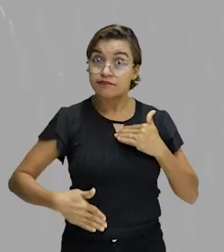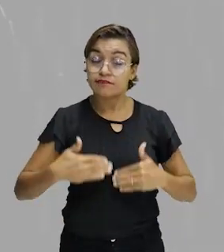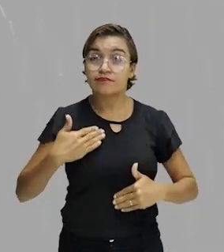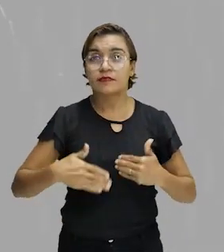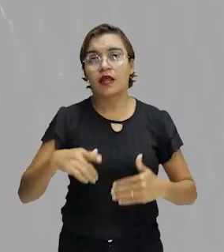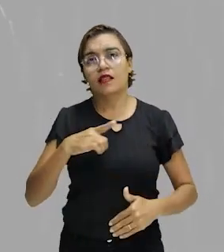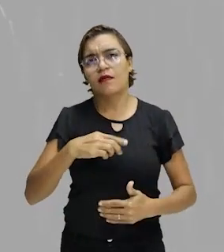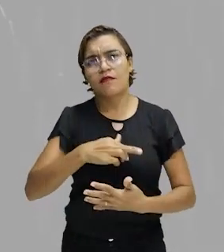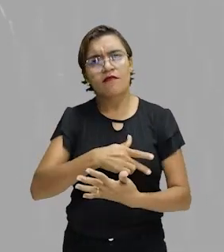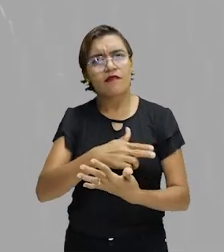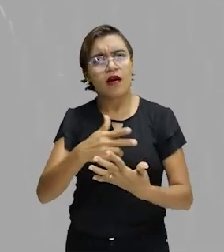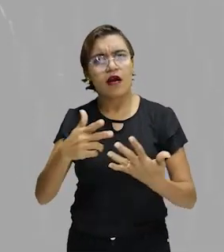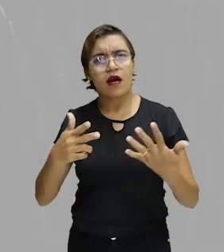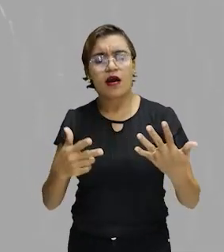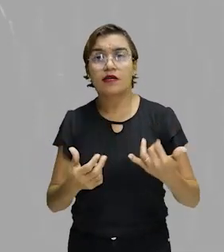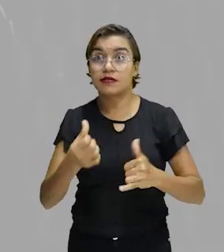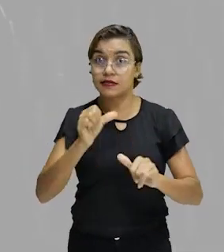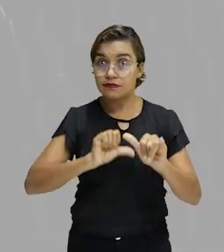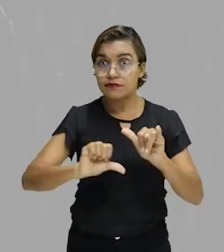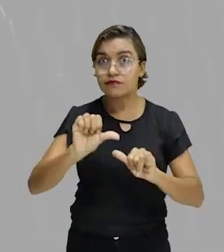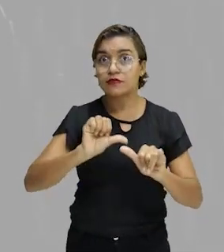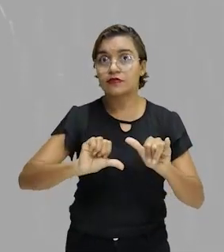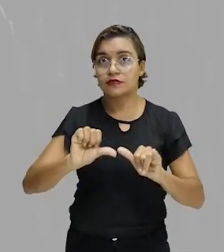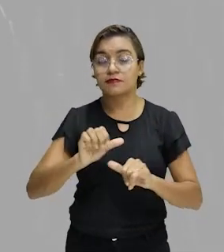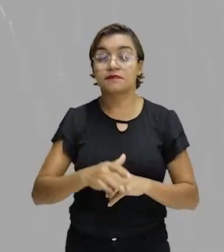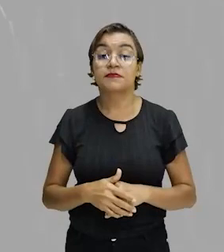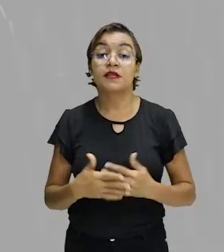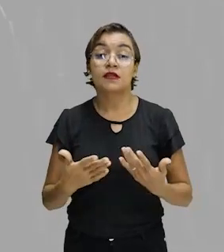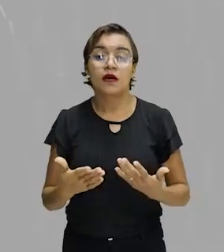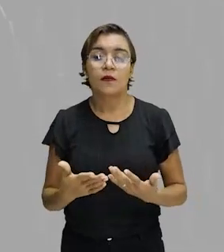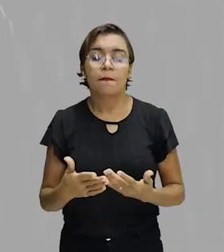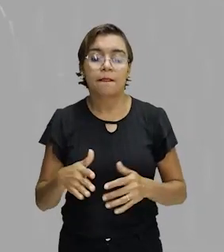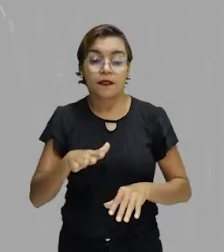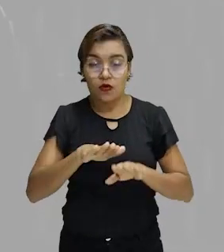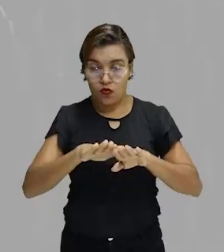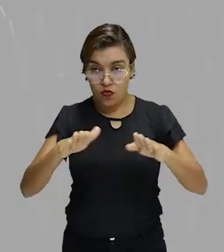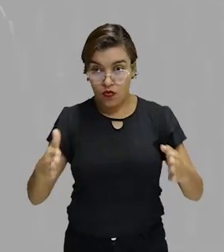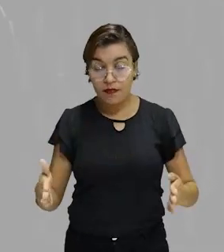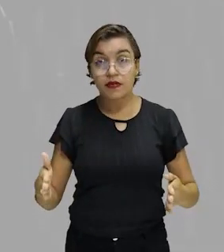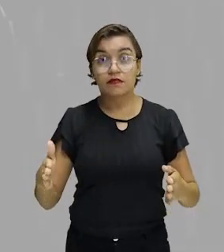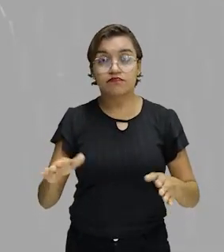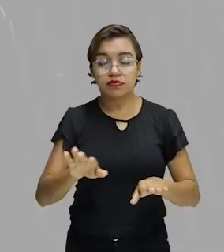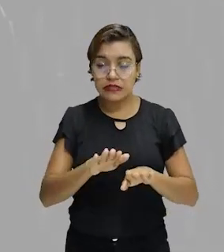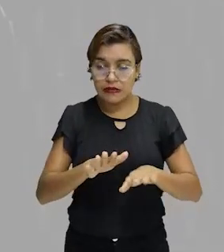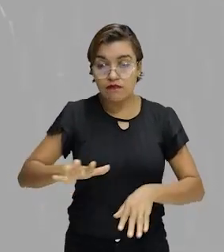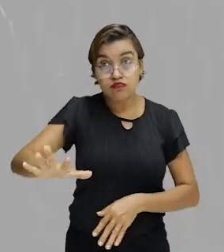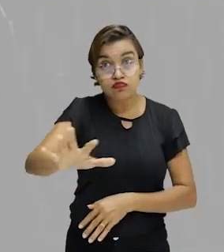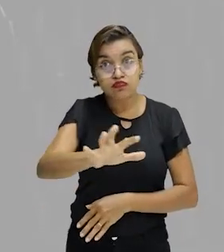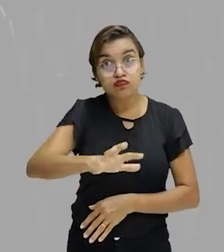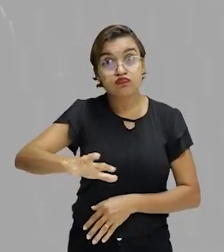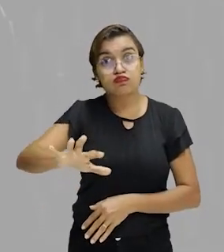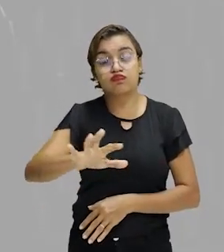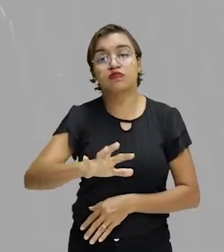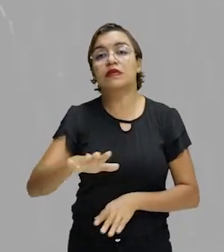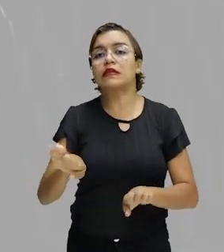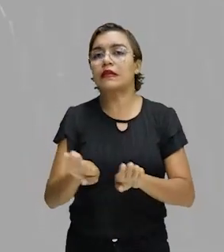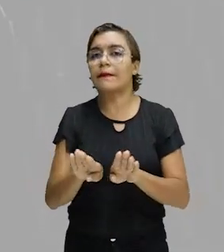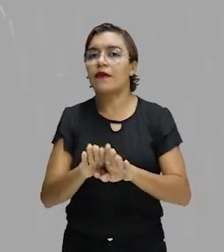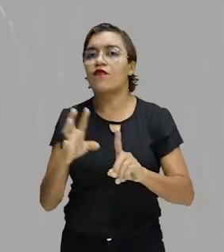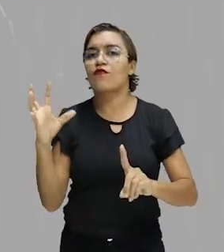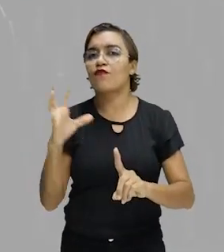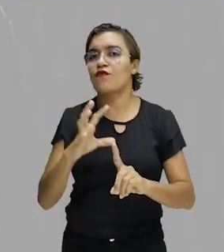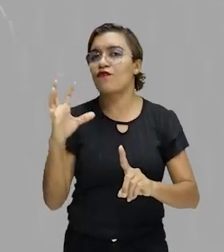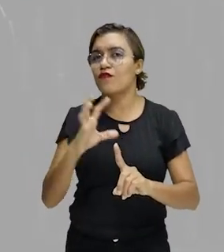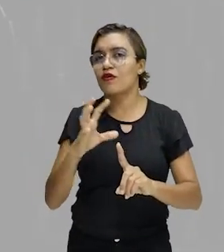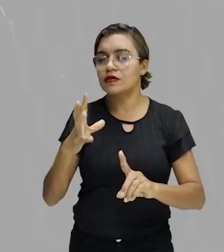nós temos diversas reações que acontecem. Então, o ambiente externo também influencia nessas velocidades,